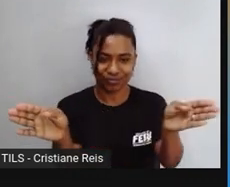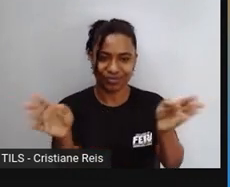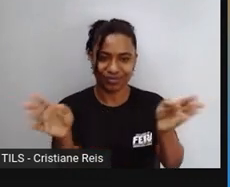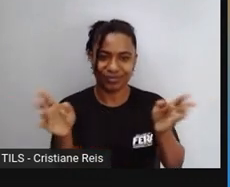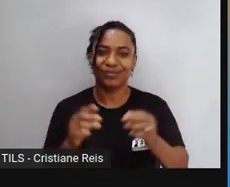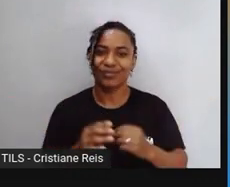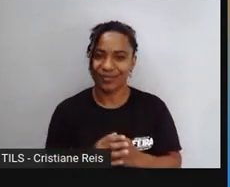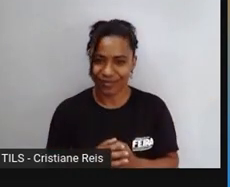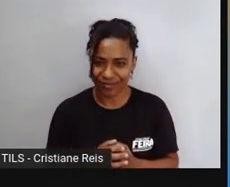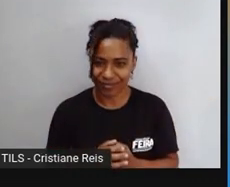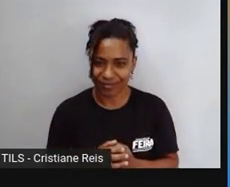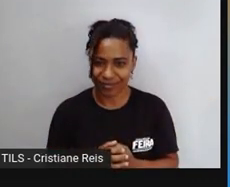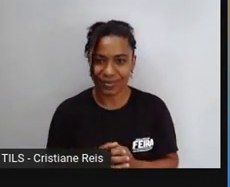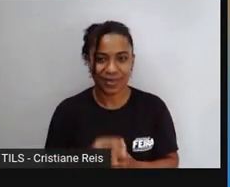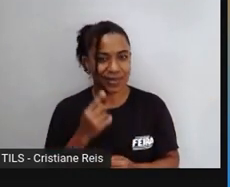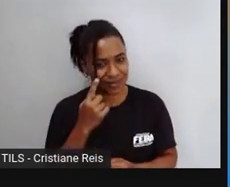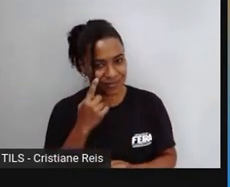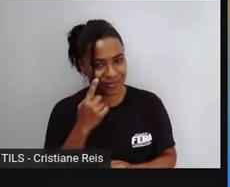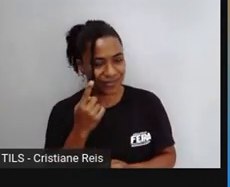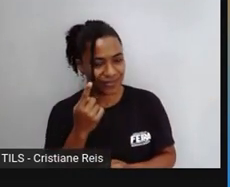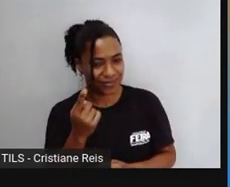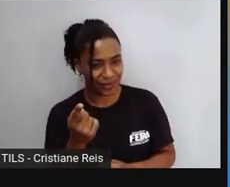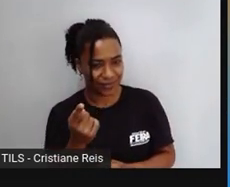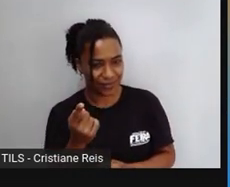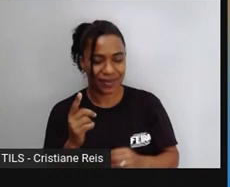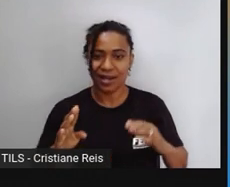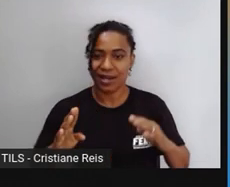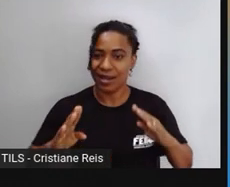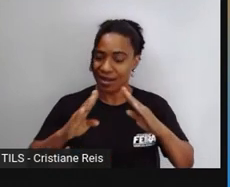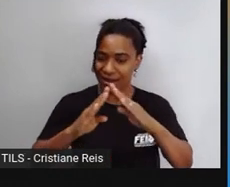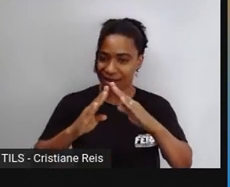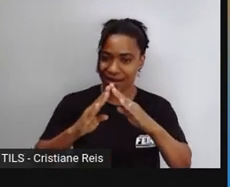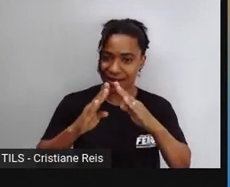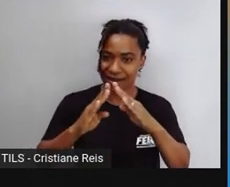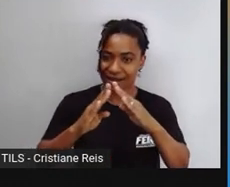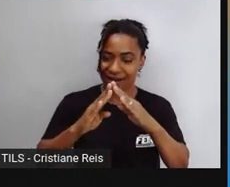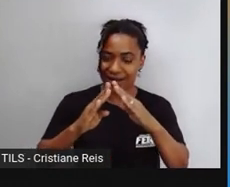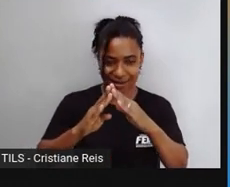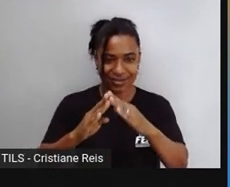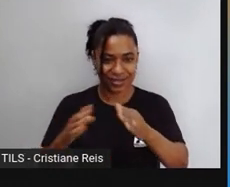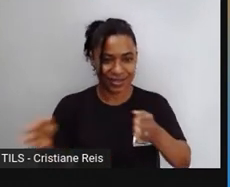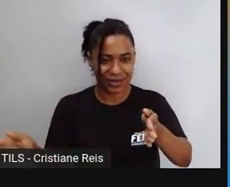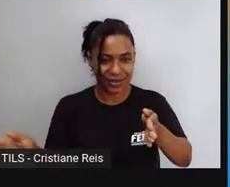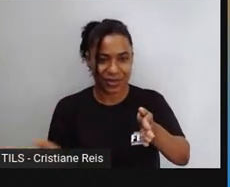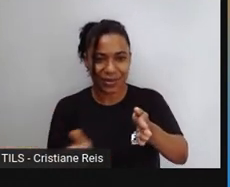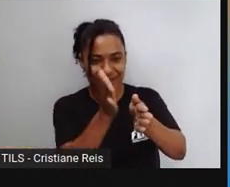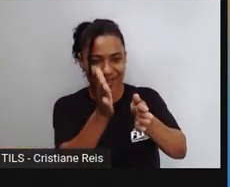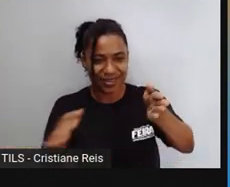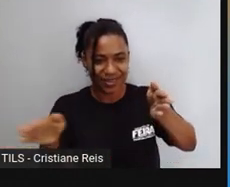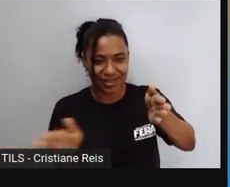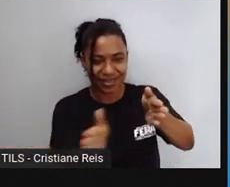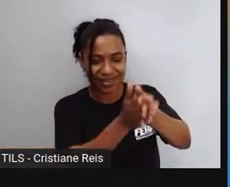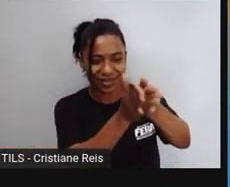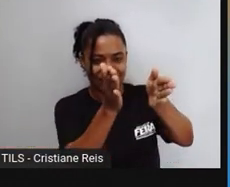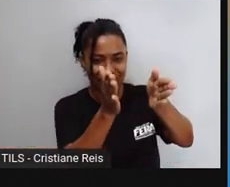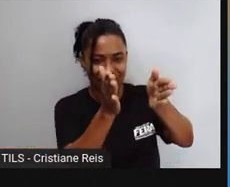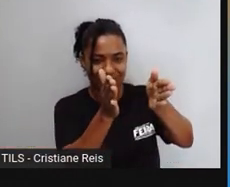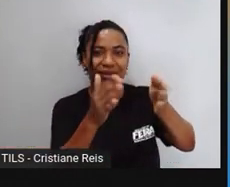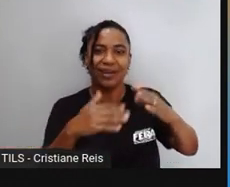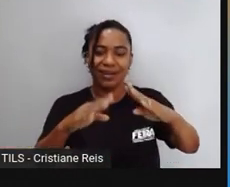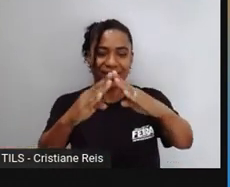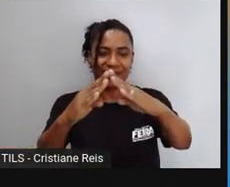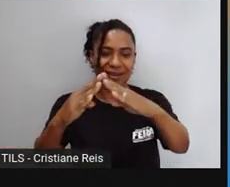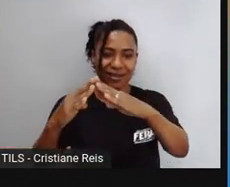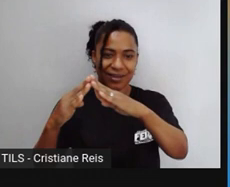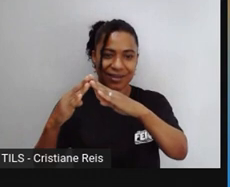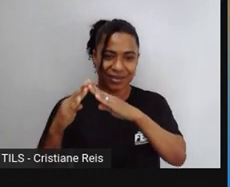adobo. For where the soil consists of a lot of clay. Então, na verdade, adobe house é uma